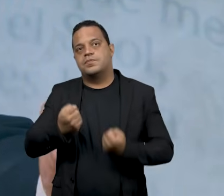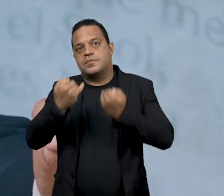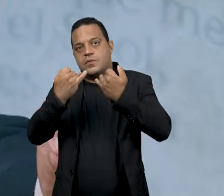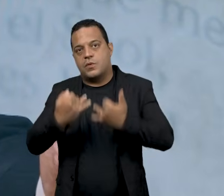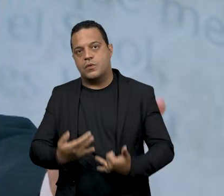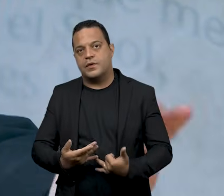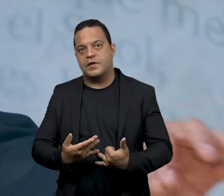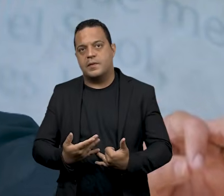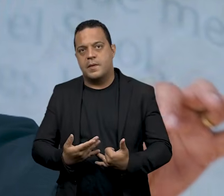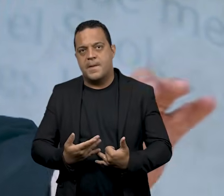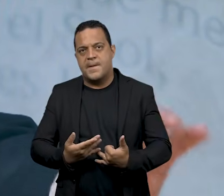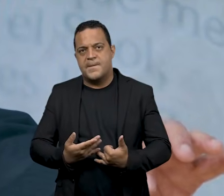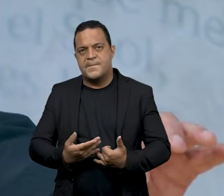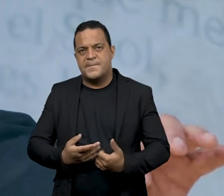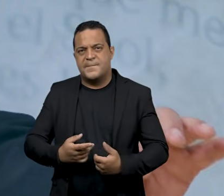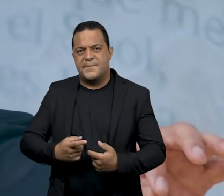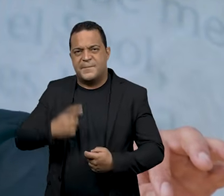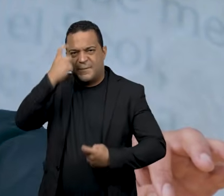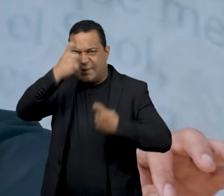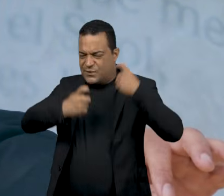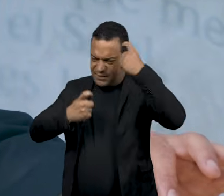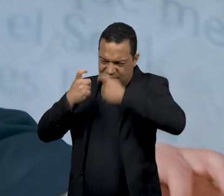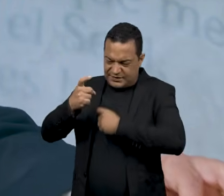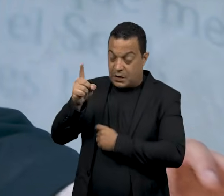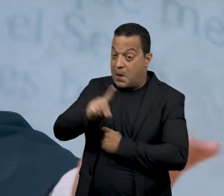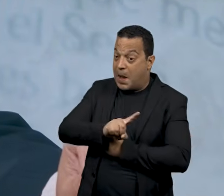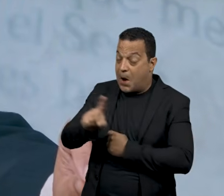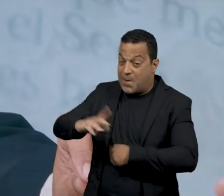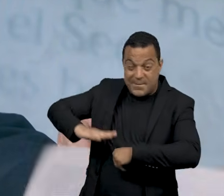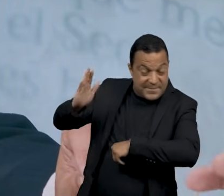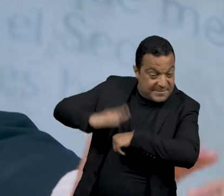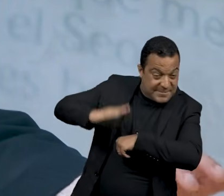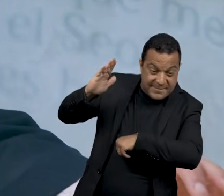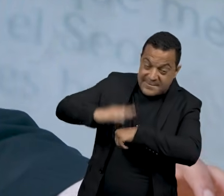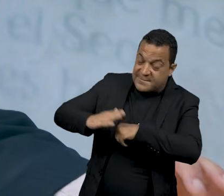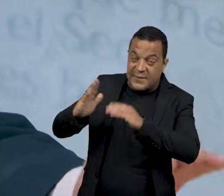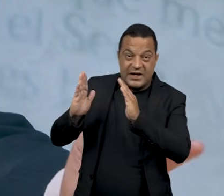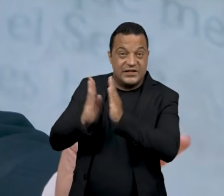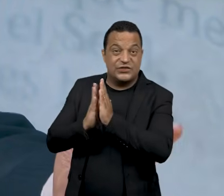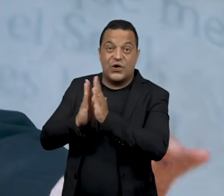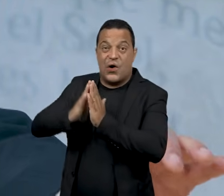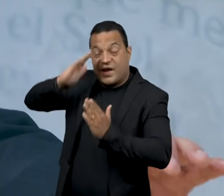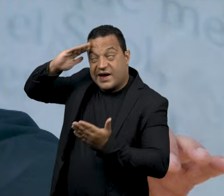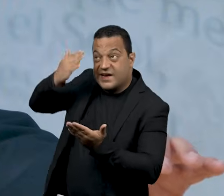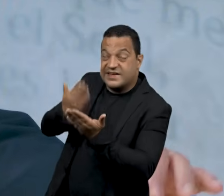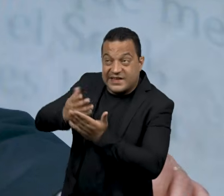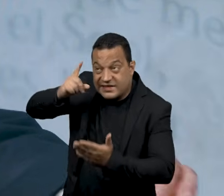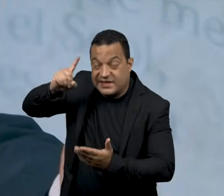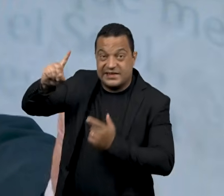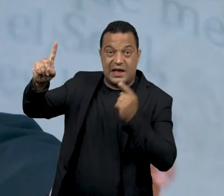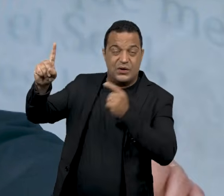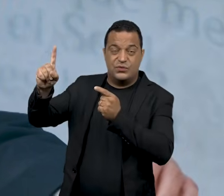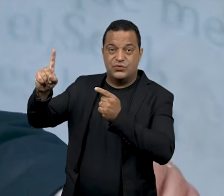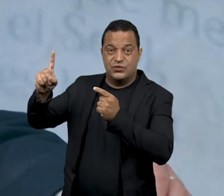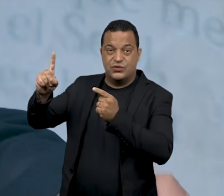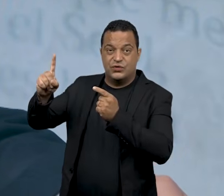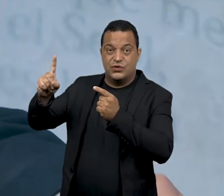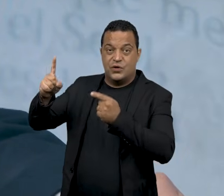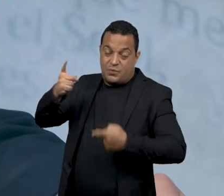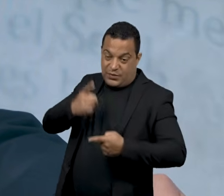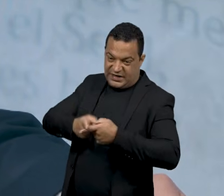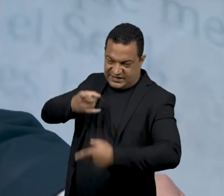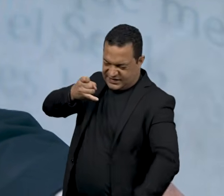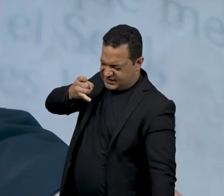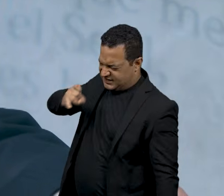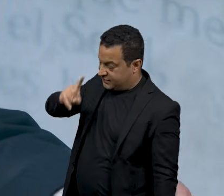assim, se preocupe menos e ore mais. Se preocupe menos e ore mais. Uma mente firmada